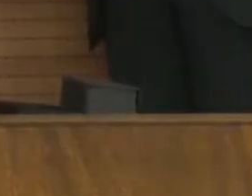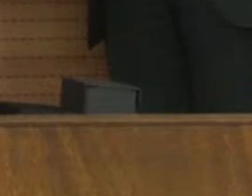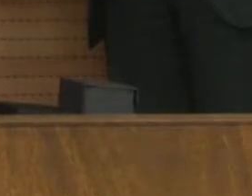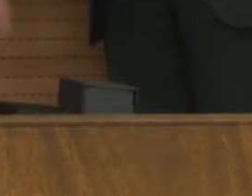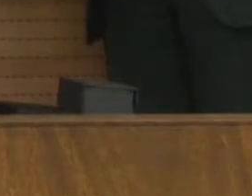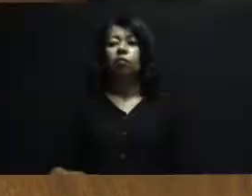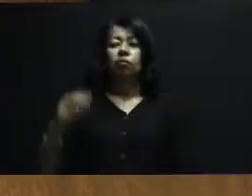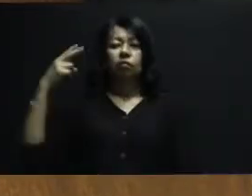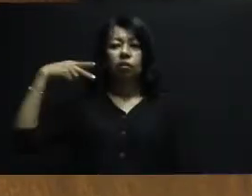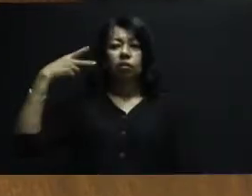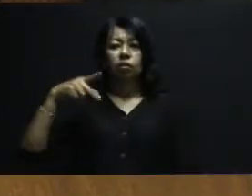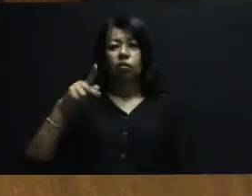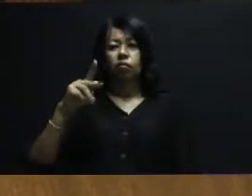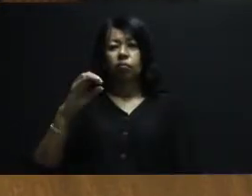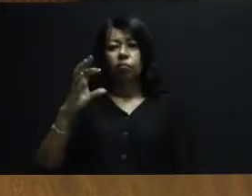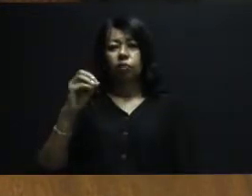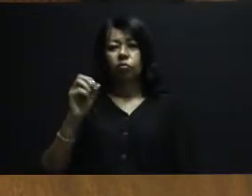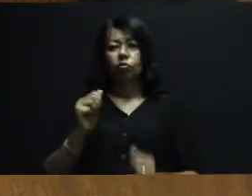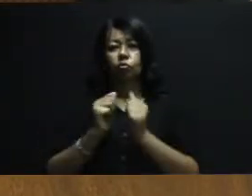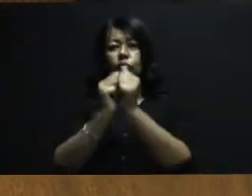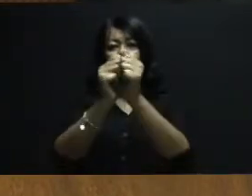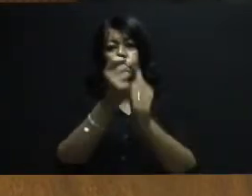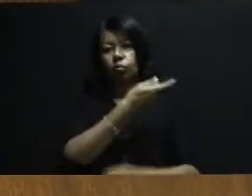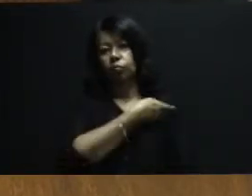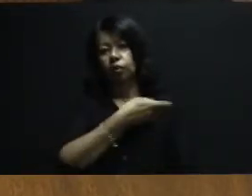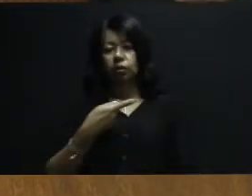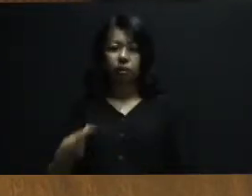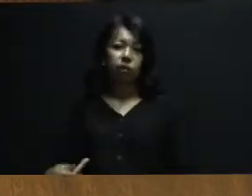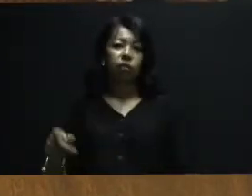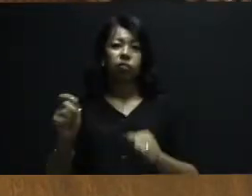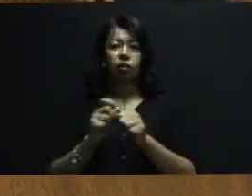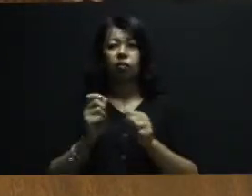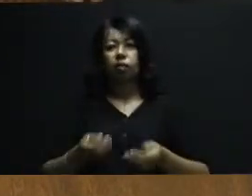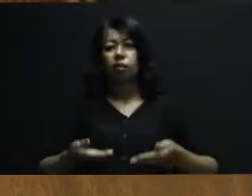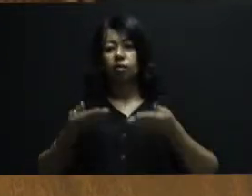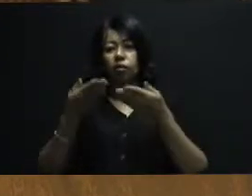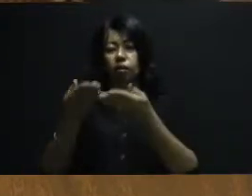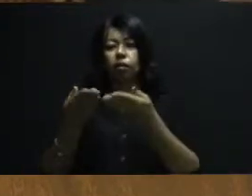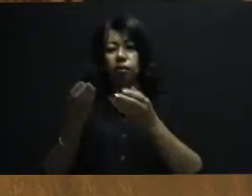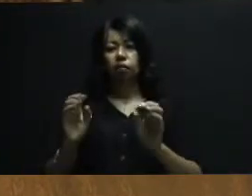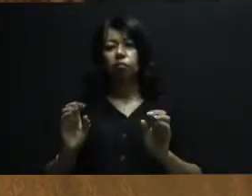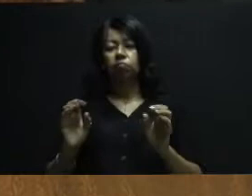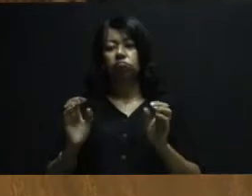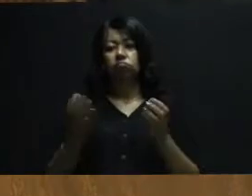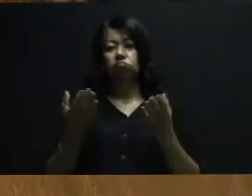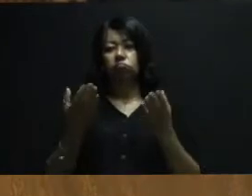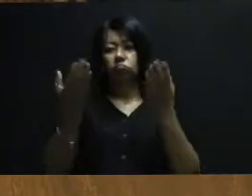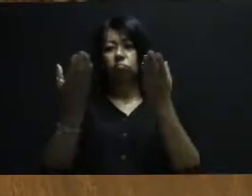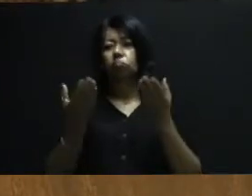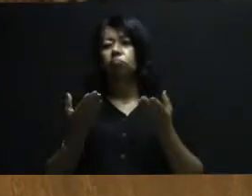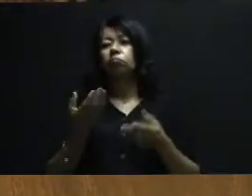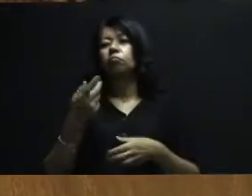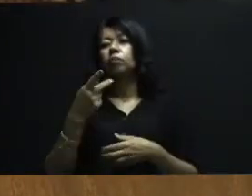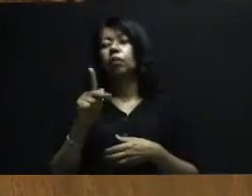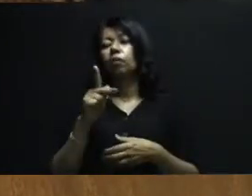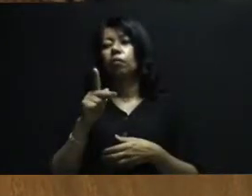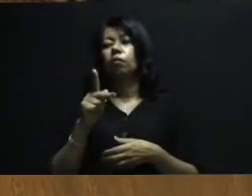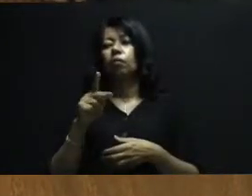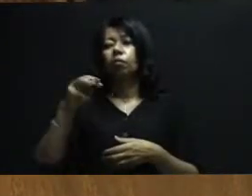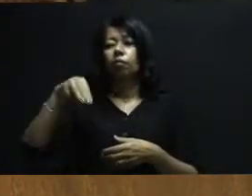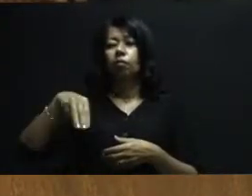O vereador Wilson Pio, juntamente com esta presidência, procederão à entrega da homenagem para Maurício Petronilho de Souza.